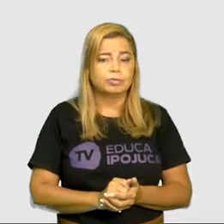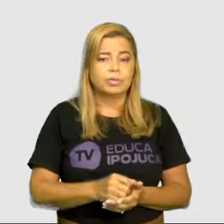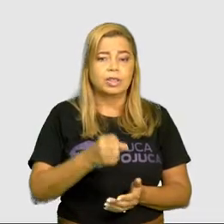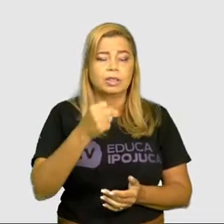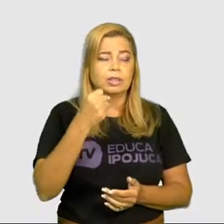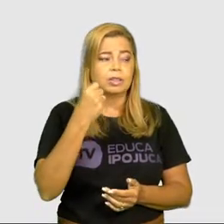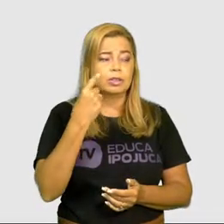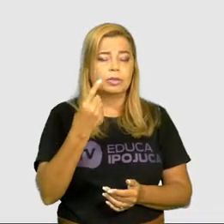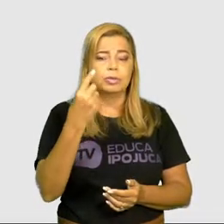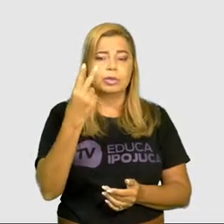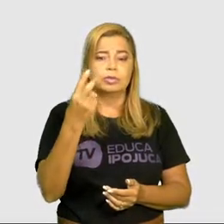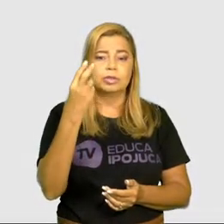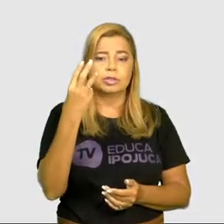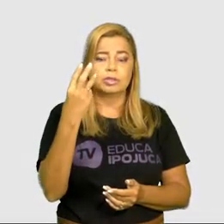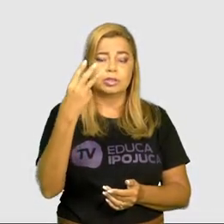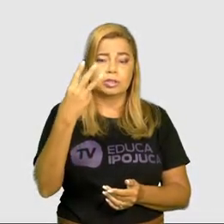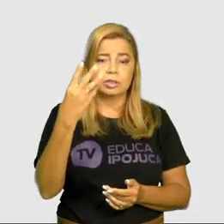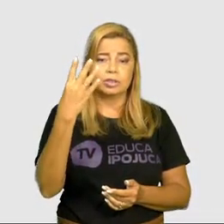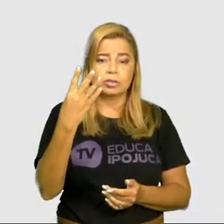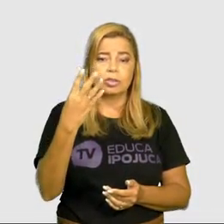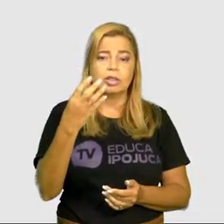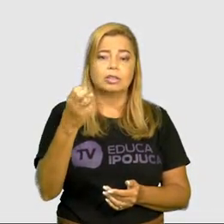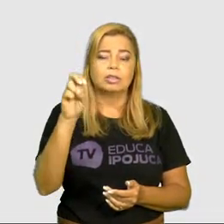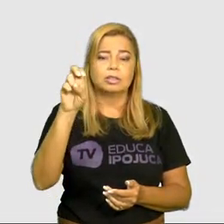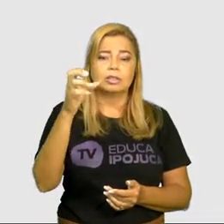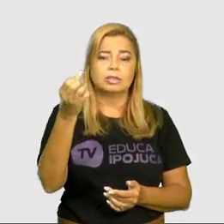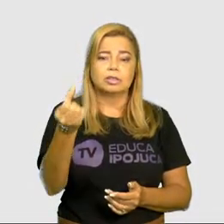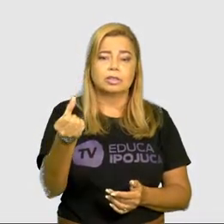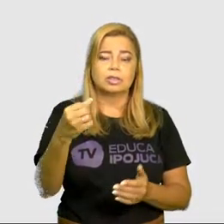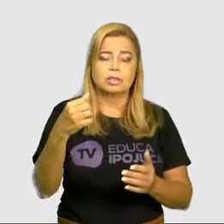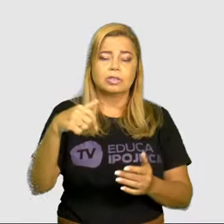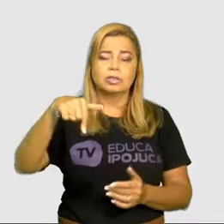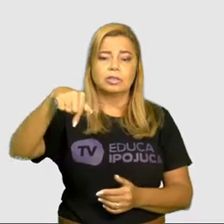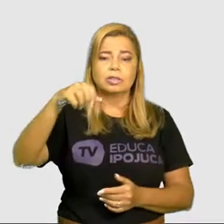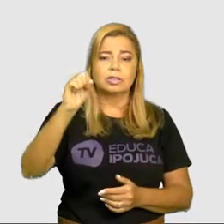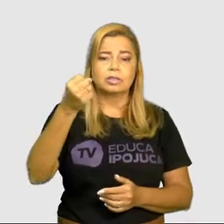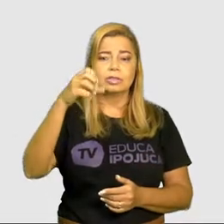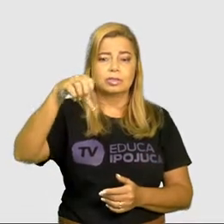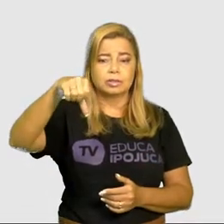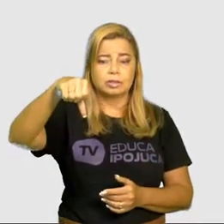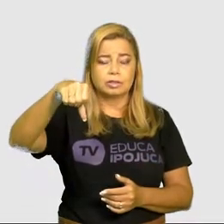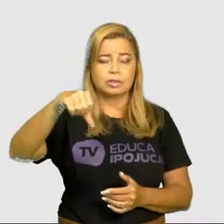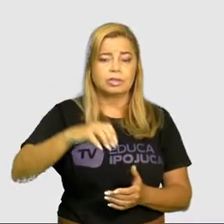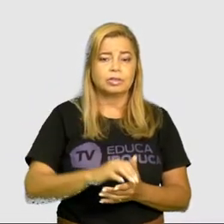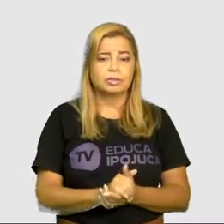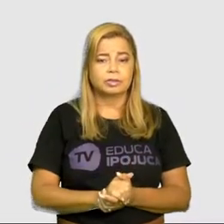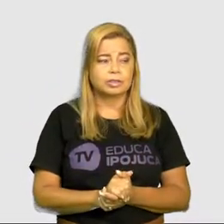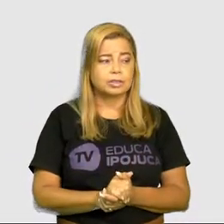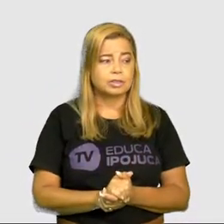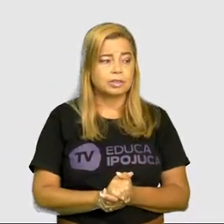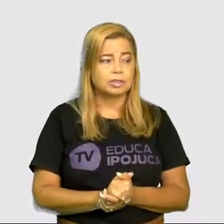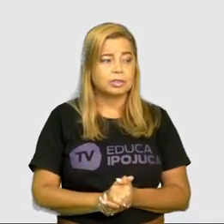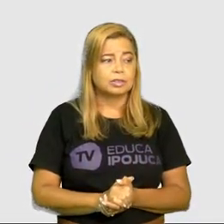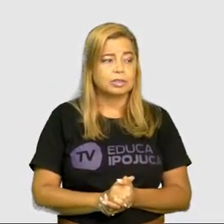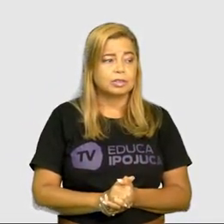quatro, cinco, seis, sete, oito, nove. Nós temos aqui embaixo o